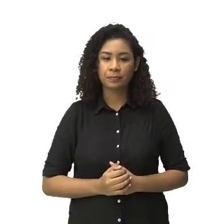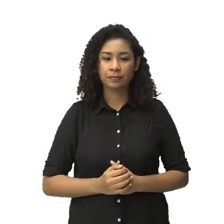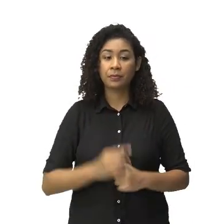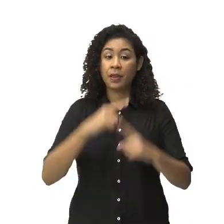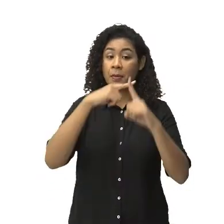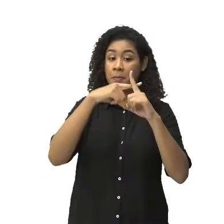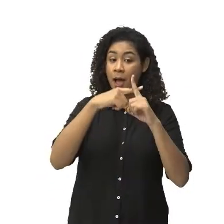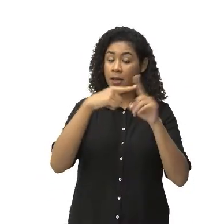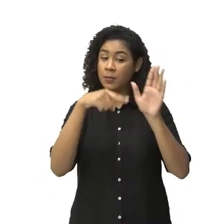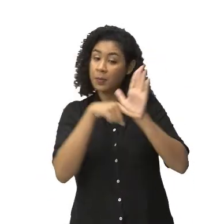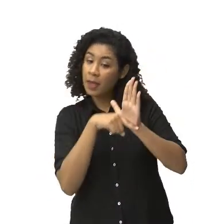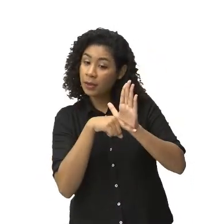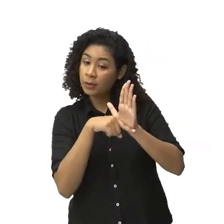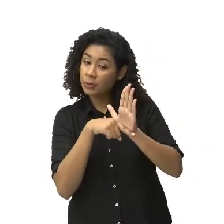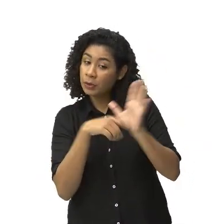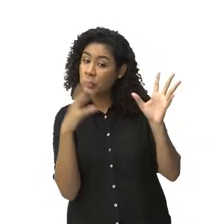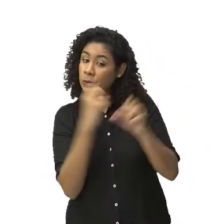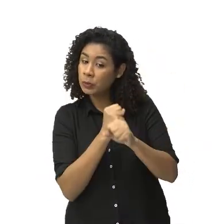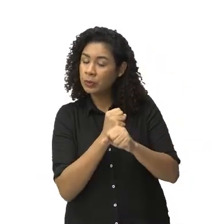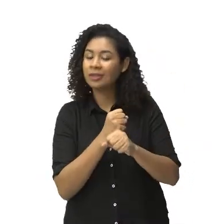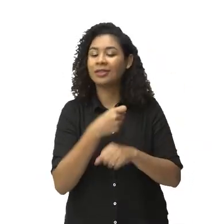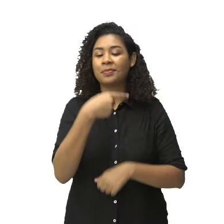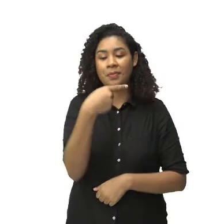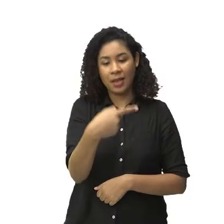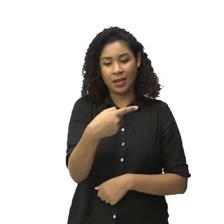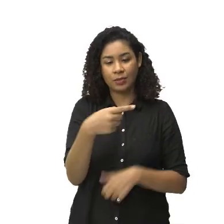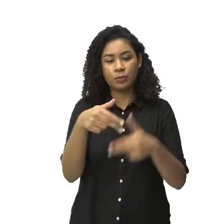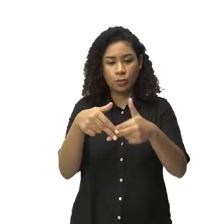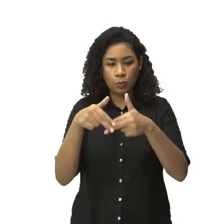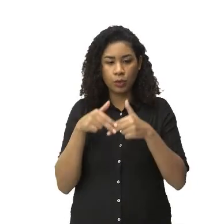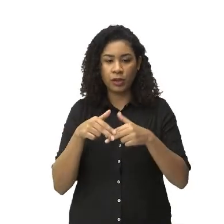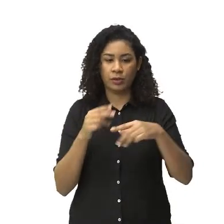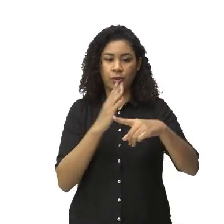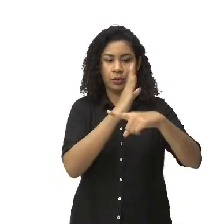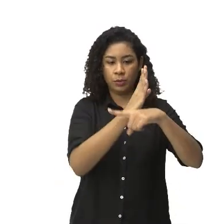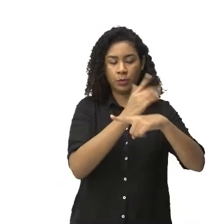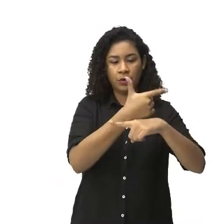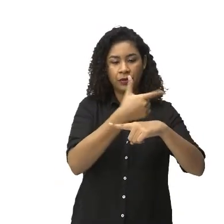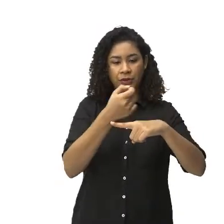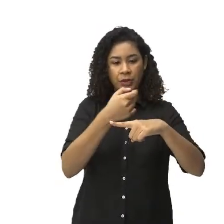menos, menos. Então vai ficar menos 12,